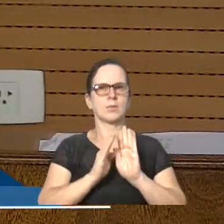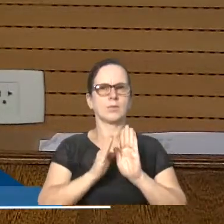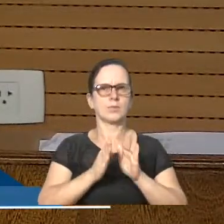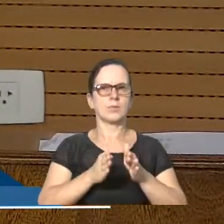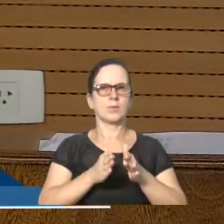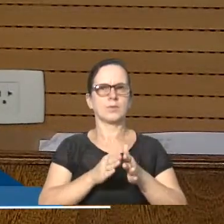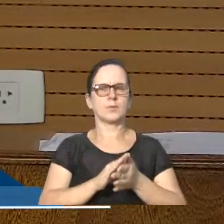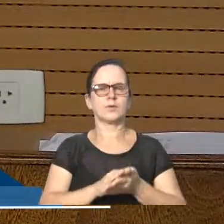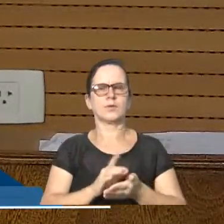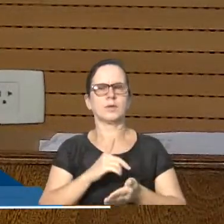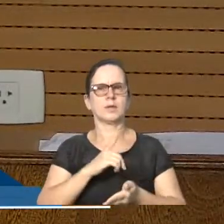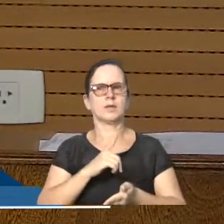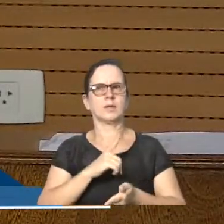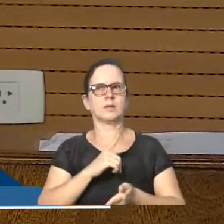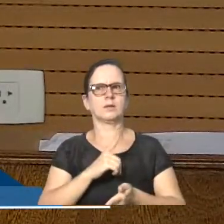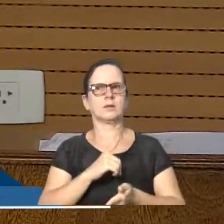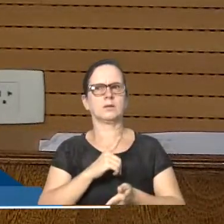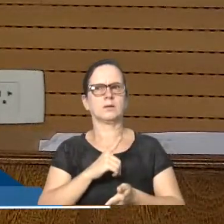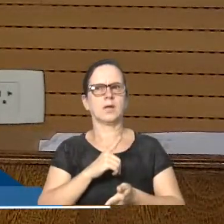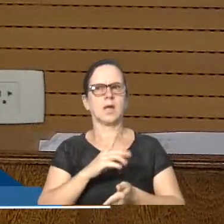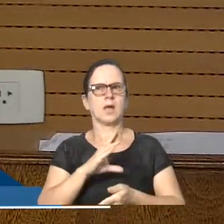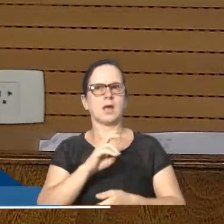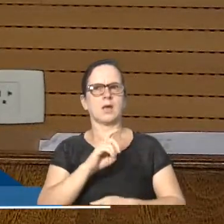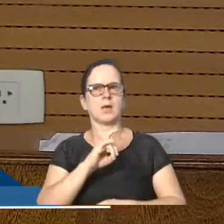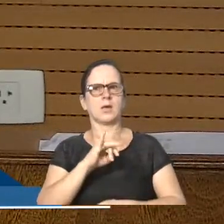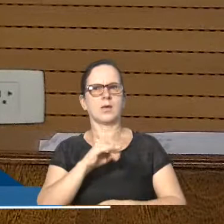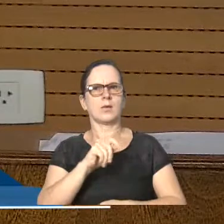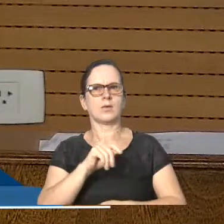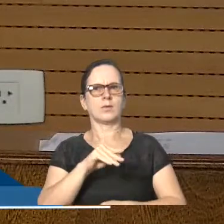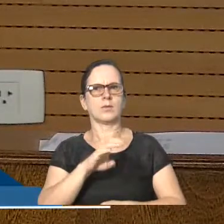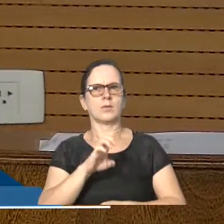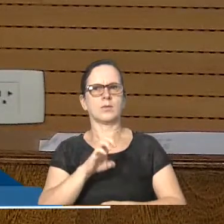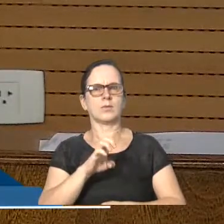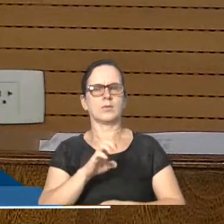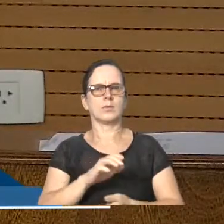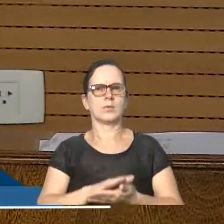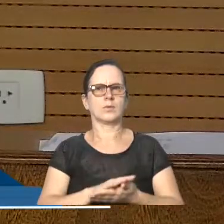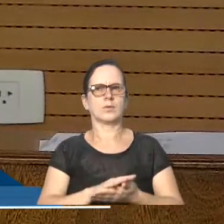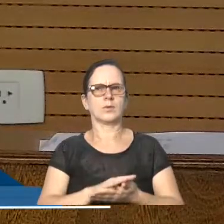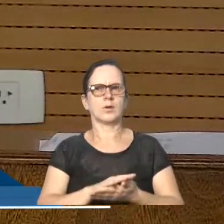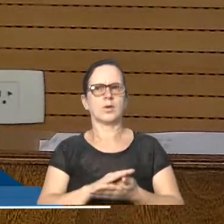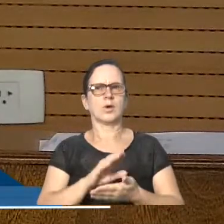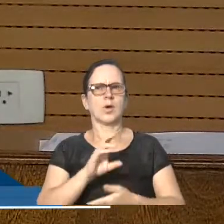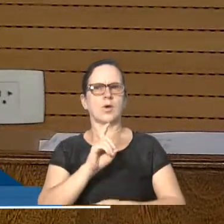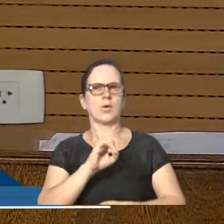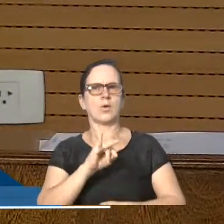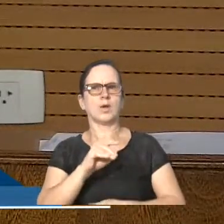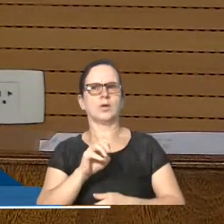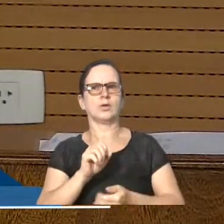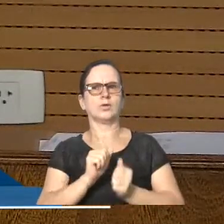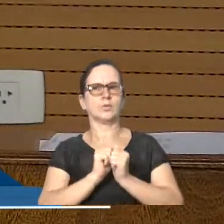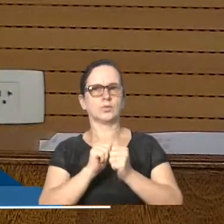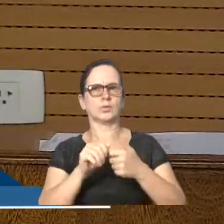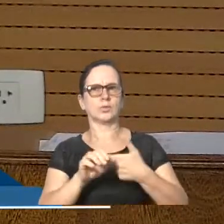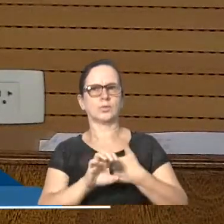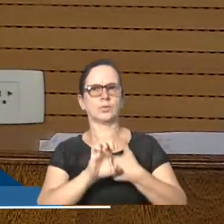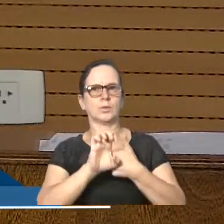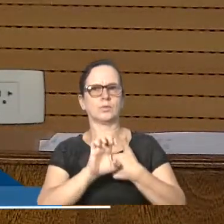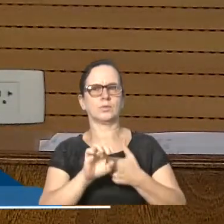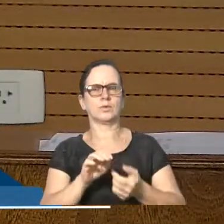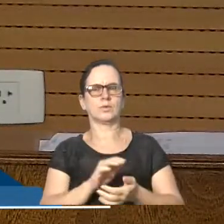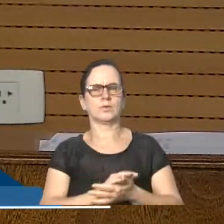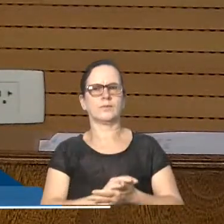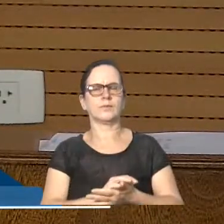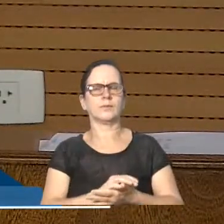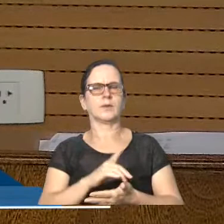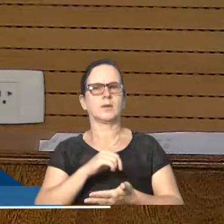se ponderar quem encontra consoante com os pressuposto de origem do Executivo. Por fim,